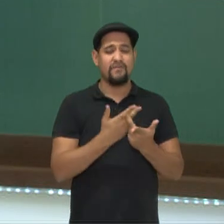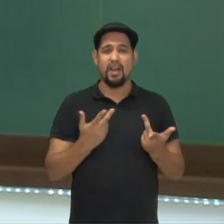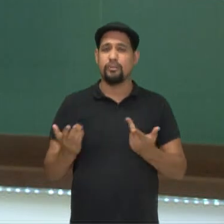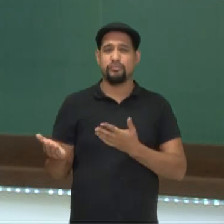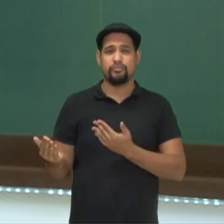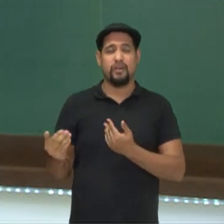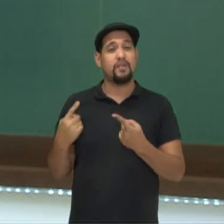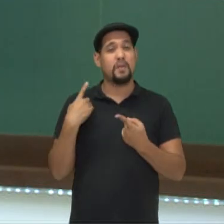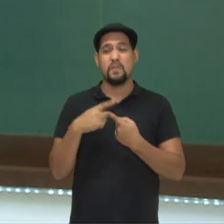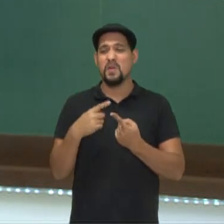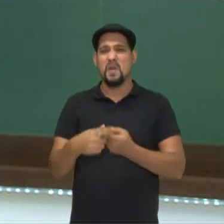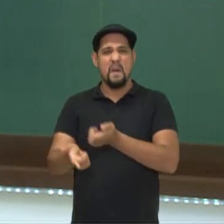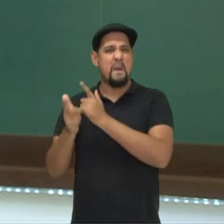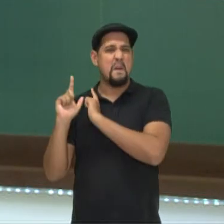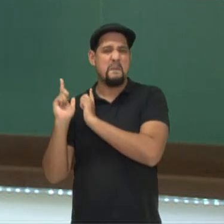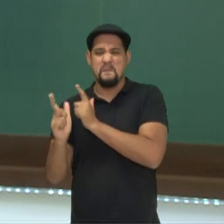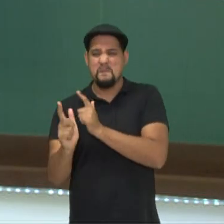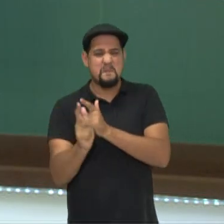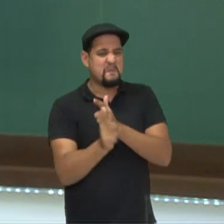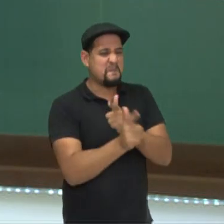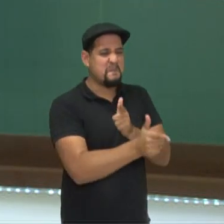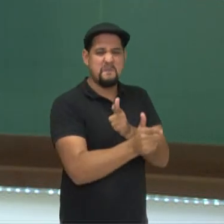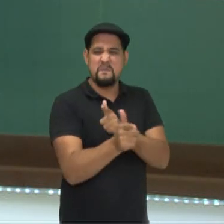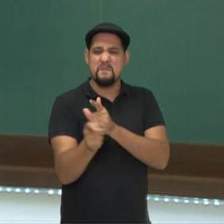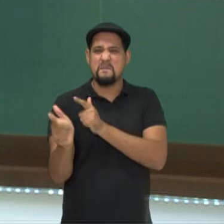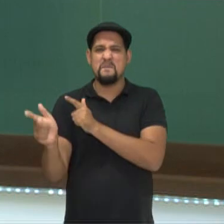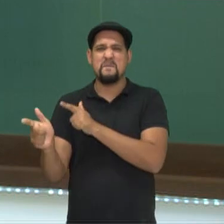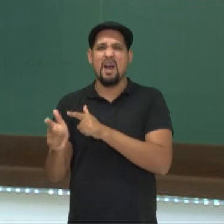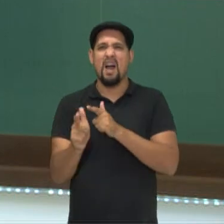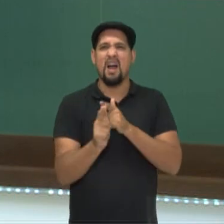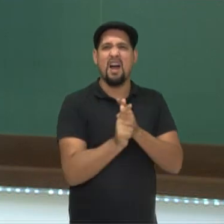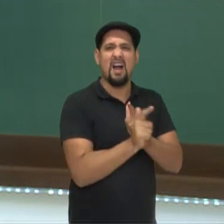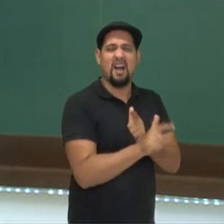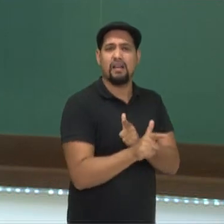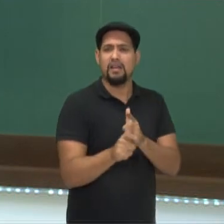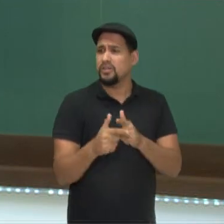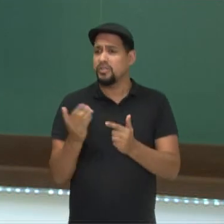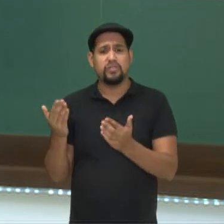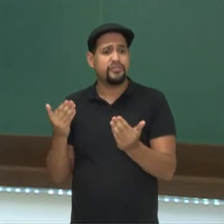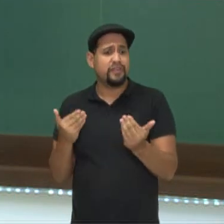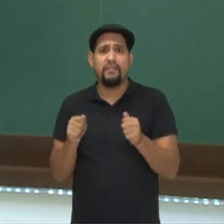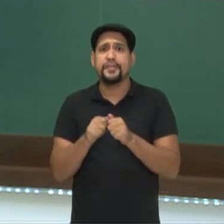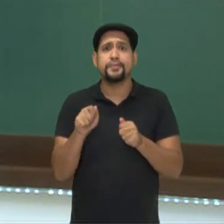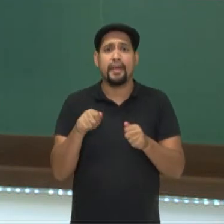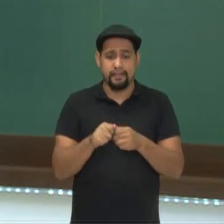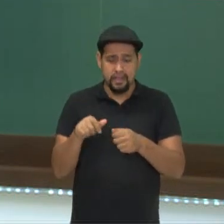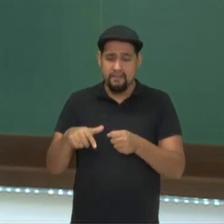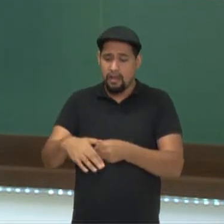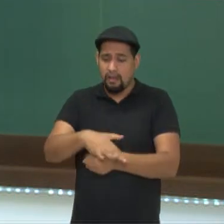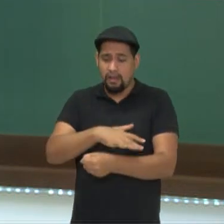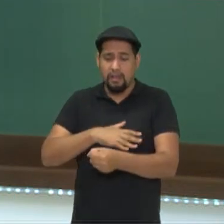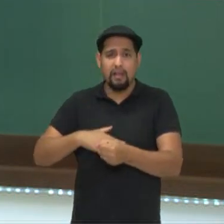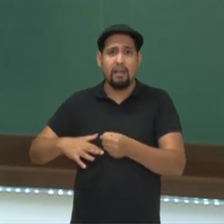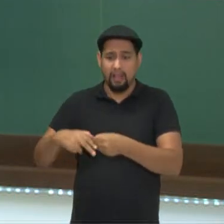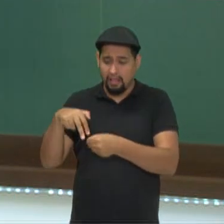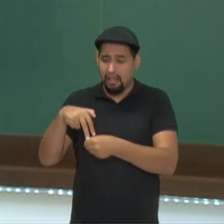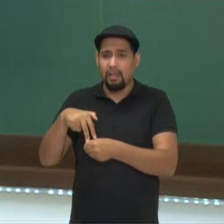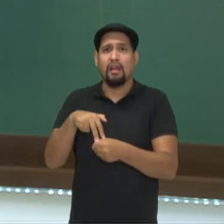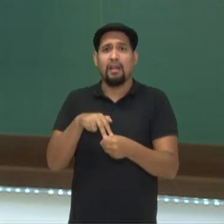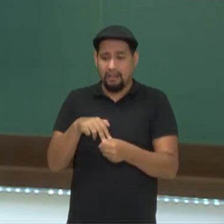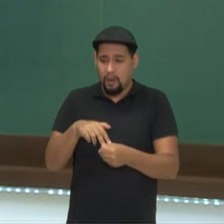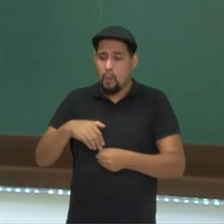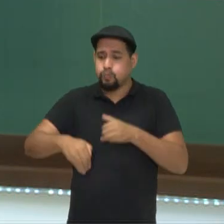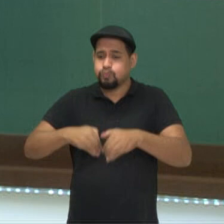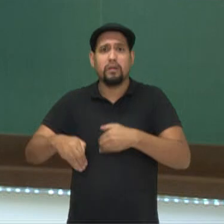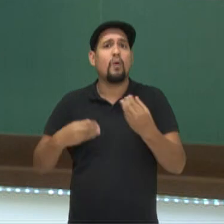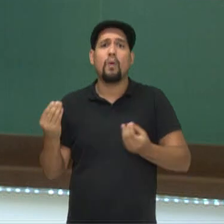na ilha e foi atirando contra todo mundo. Os jovens não tinham para onde correr, estavam numa ilha. Se eles corressem era água, se corressem era água,